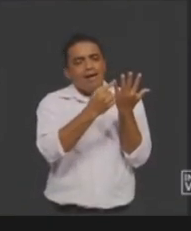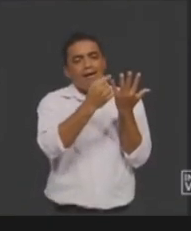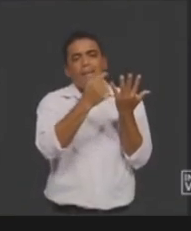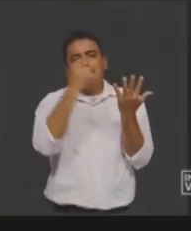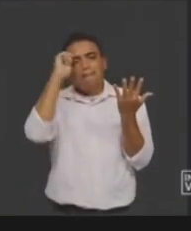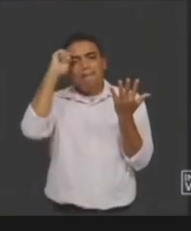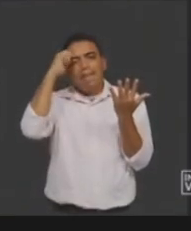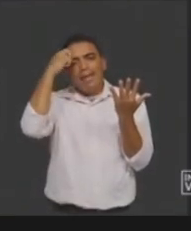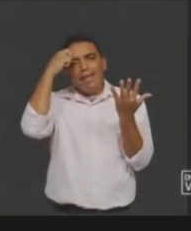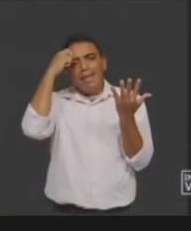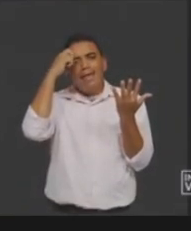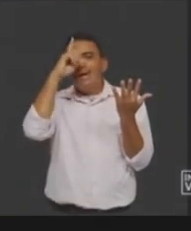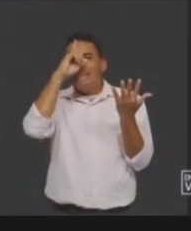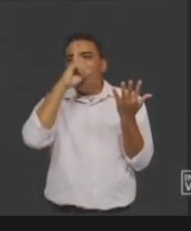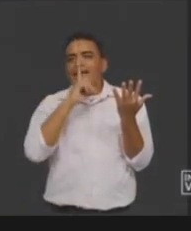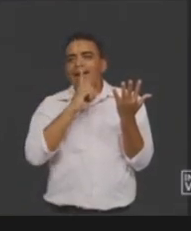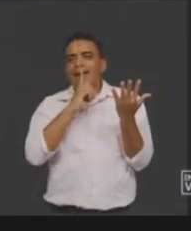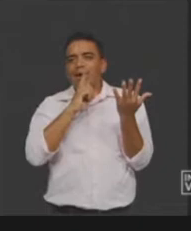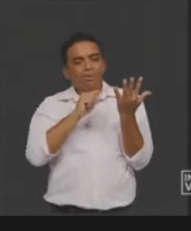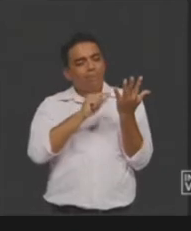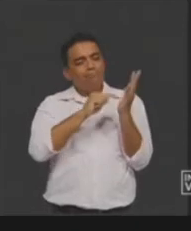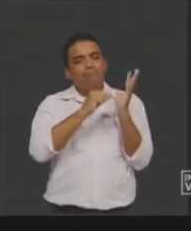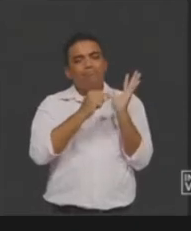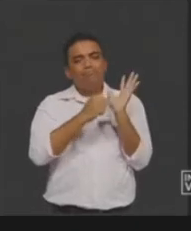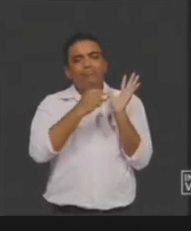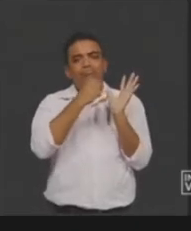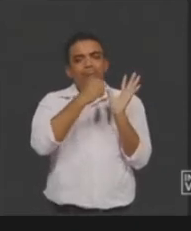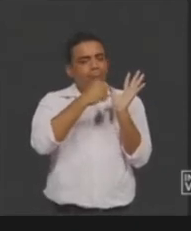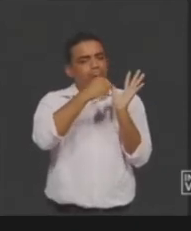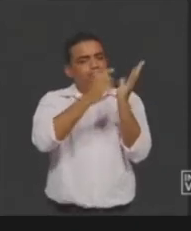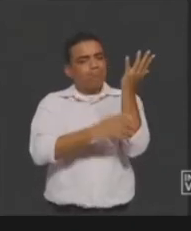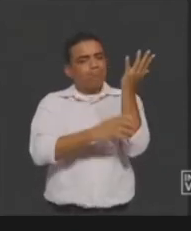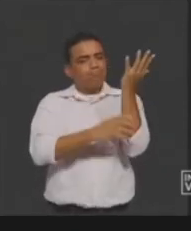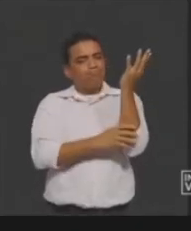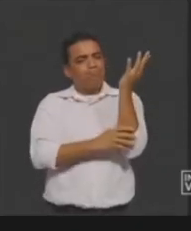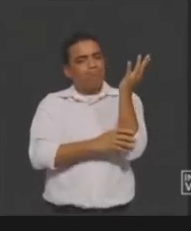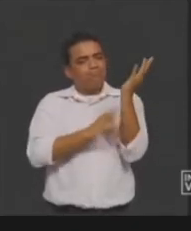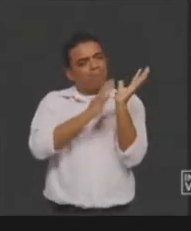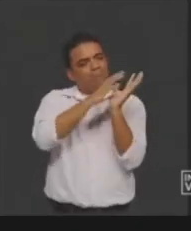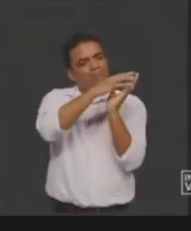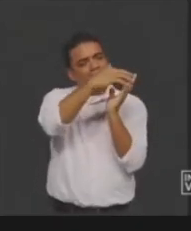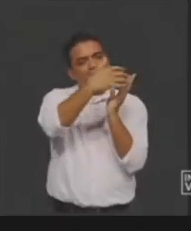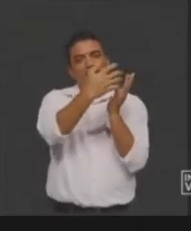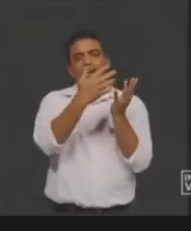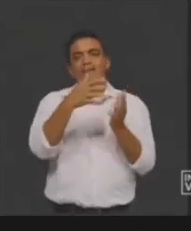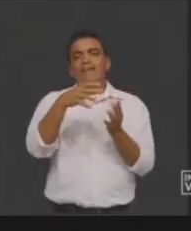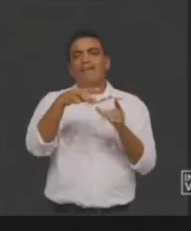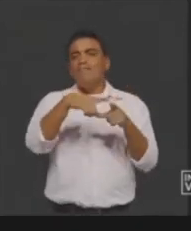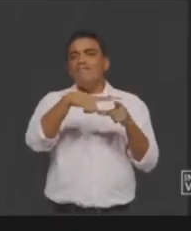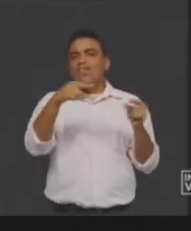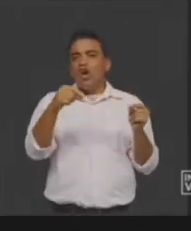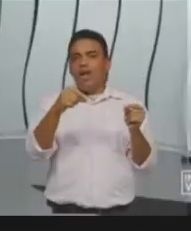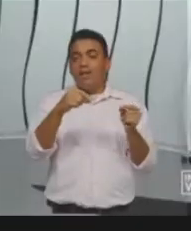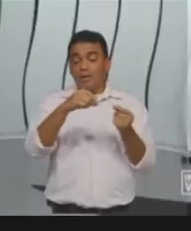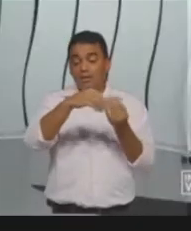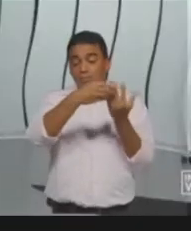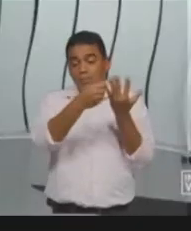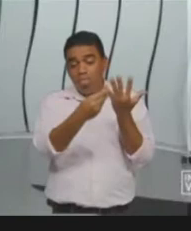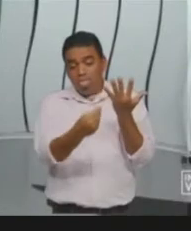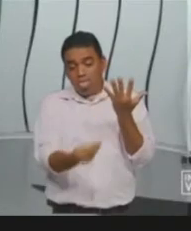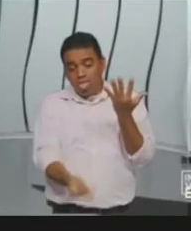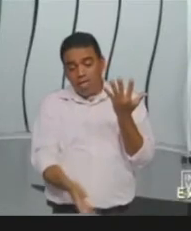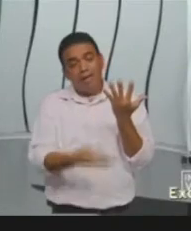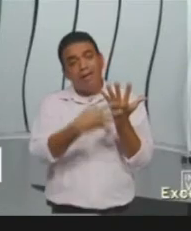Um monte de esporo amarelinho. Esses esporos, então, eles vão ser liberados, no caso eles vão cair ali no solo, e se o solo